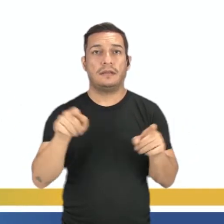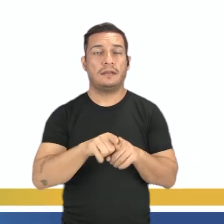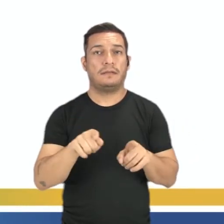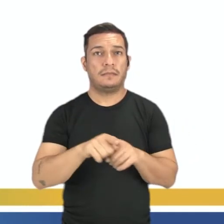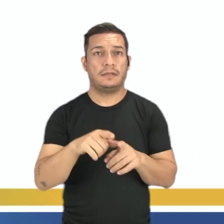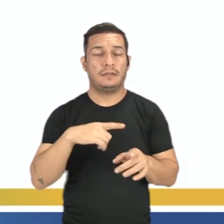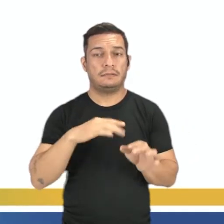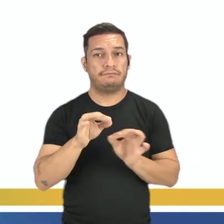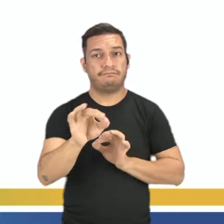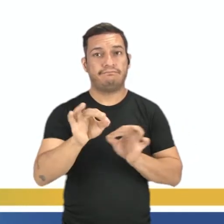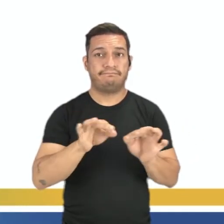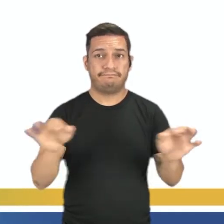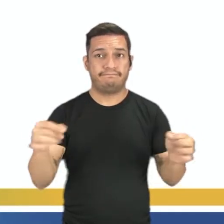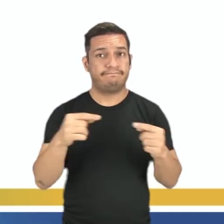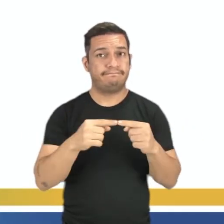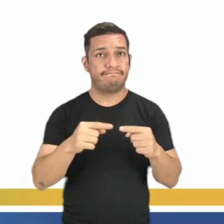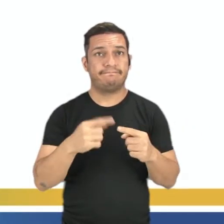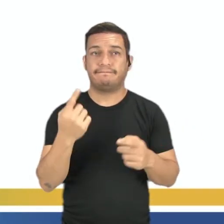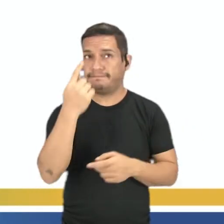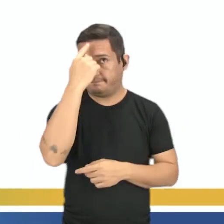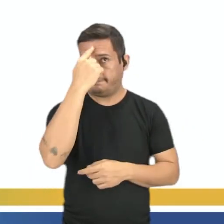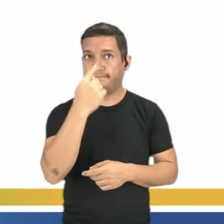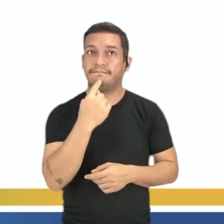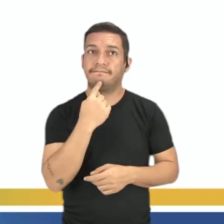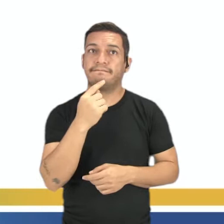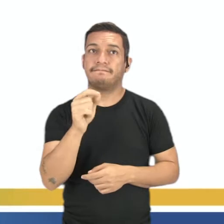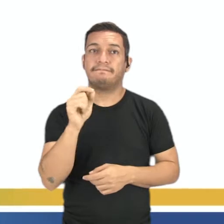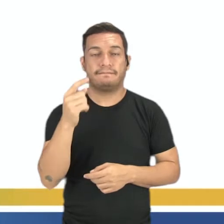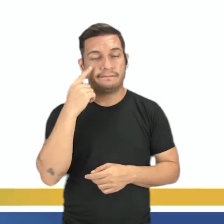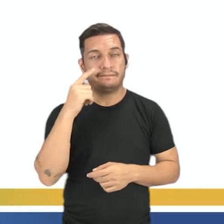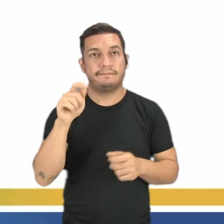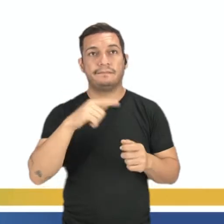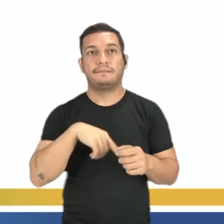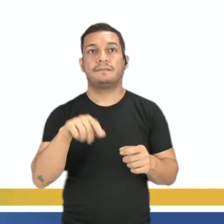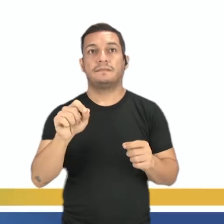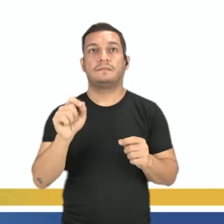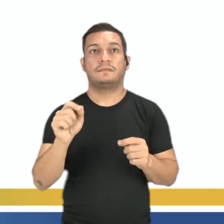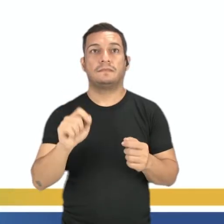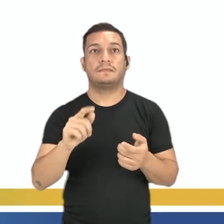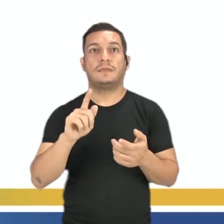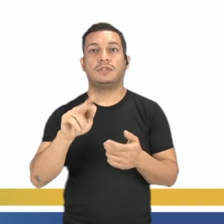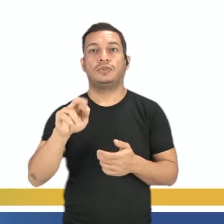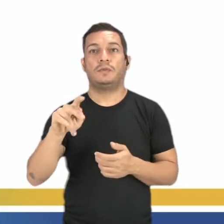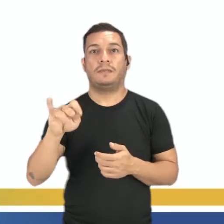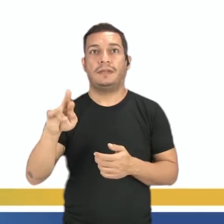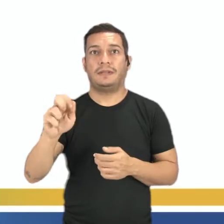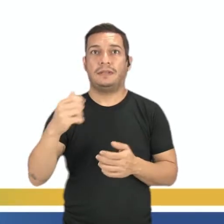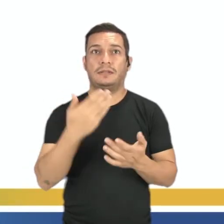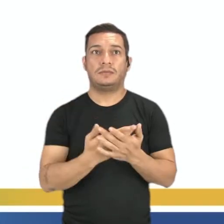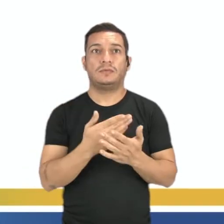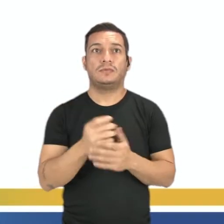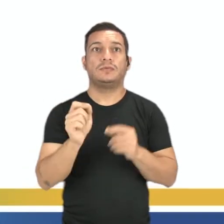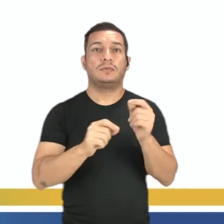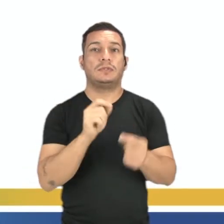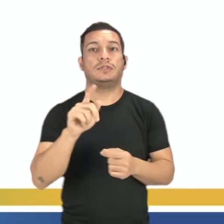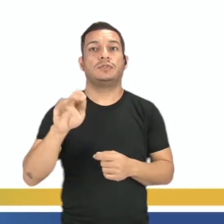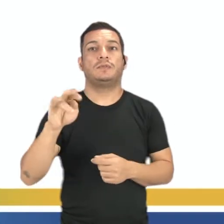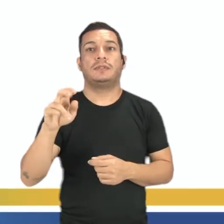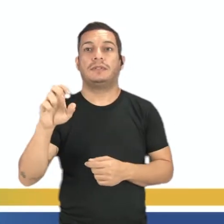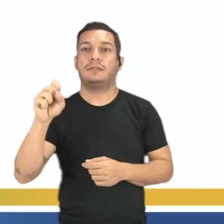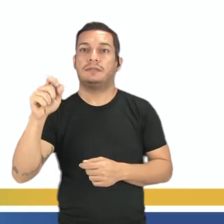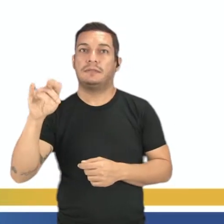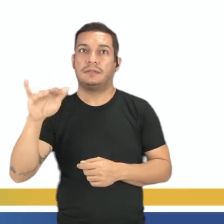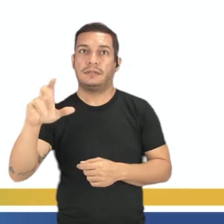comprimento. Essa figura geométrica, que faz parte dos estudos de geometria espacial, apresenta dois